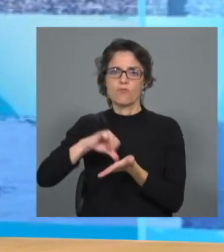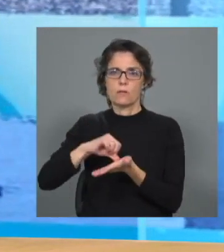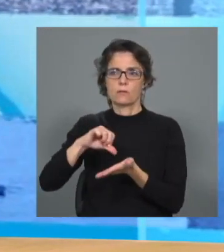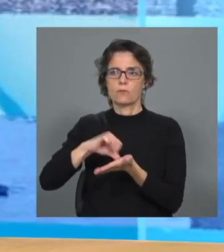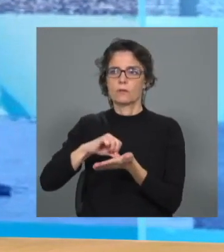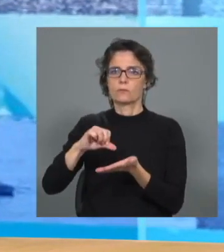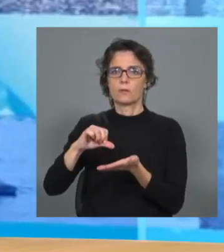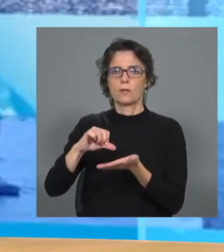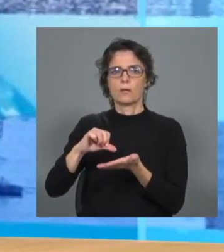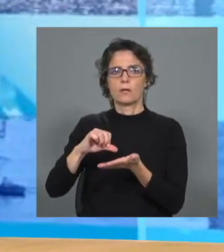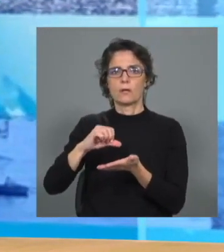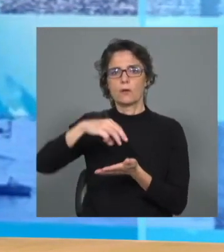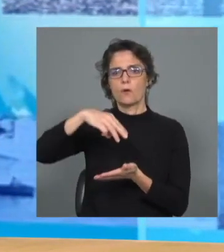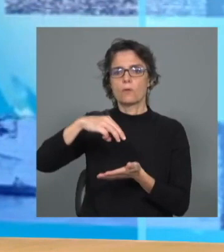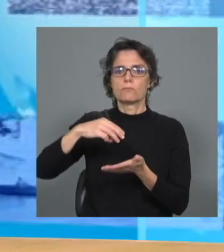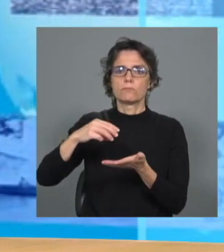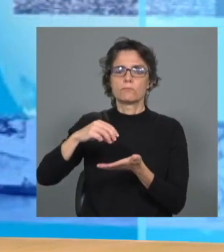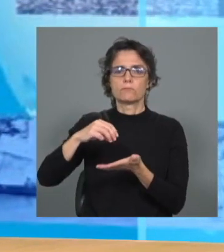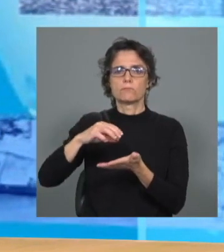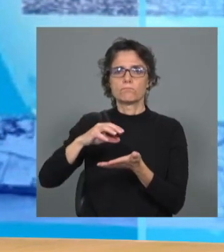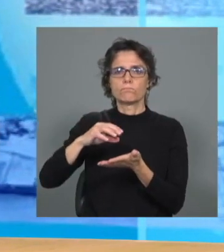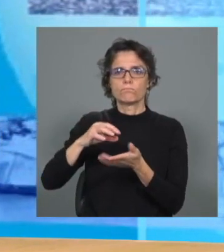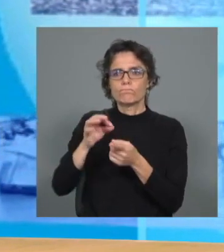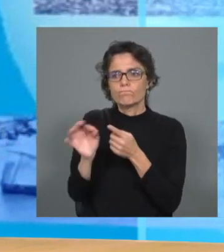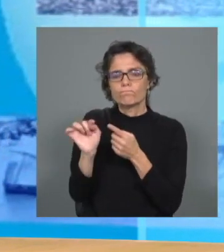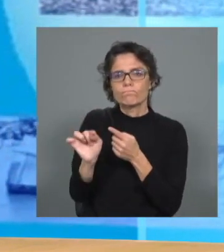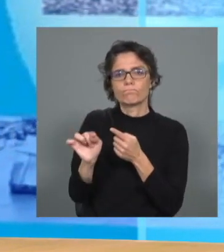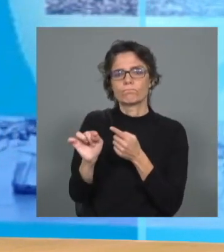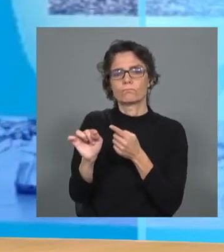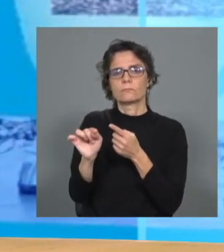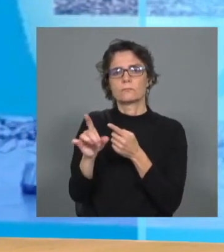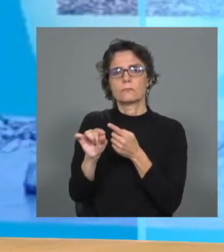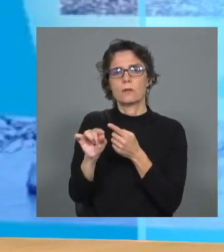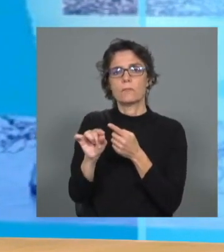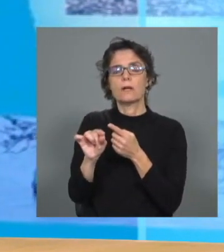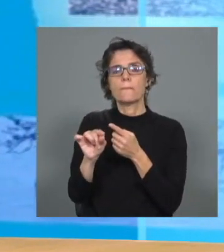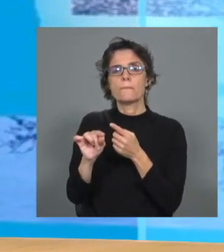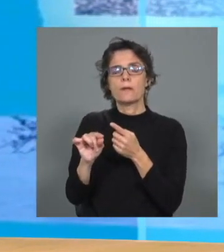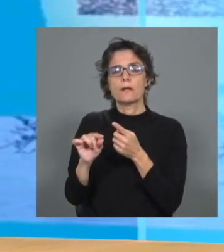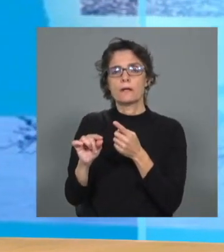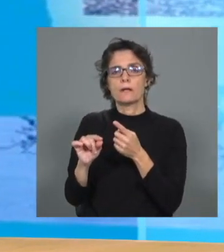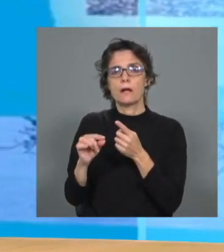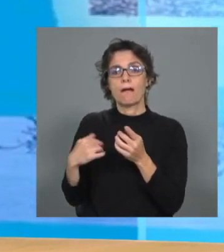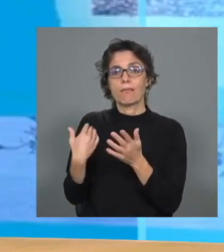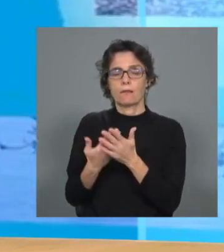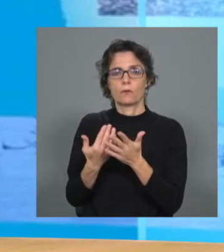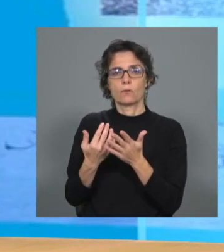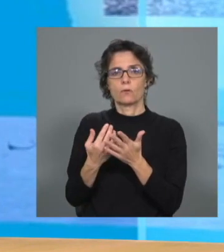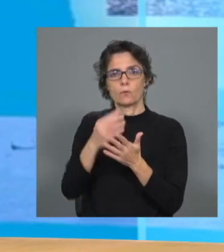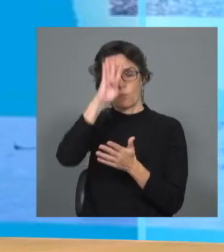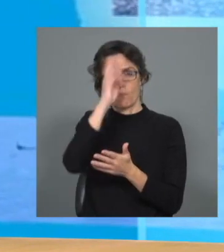Há plataformas de diálogo que se têm vindo a estabelecer, sobretudo no Pontificado Francisco, que são muito significativas. E, portanto,